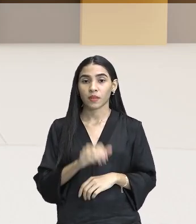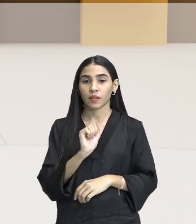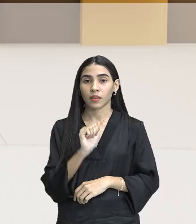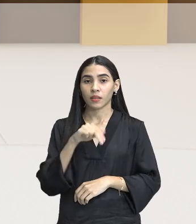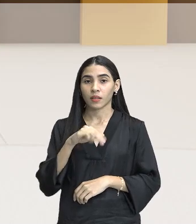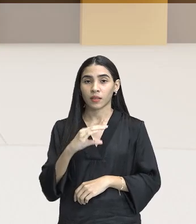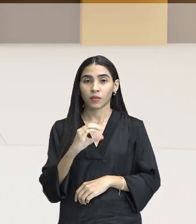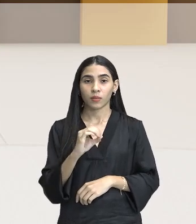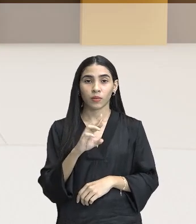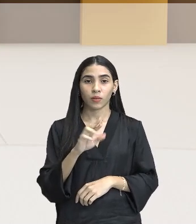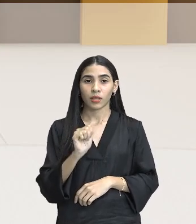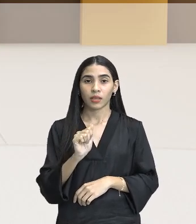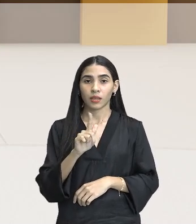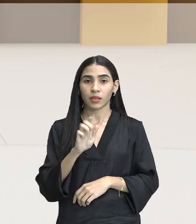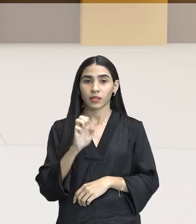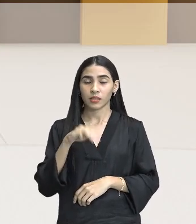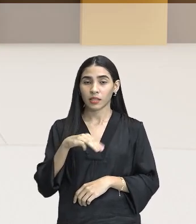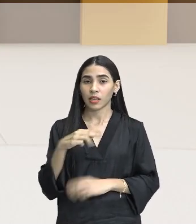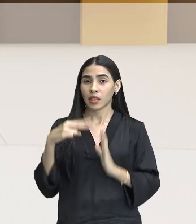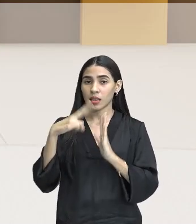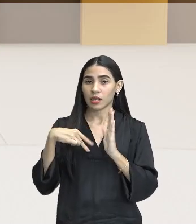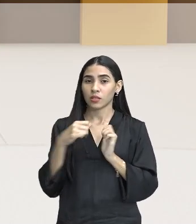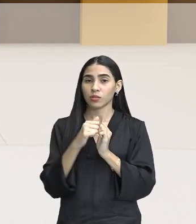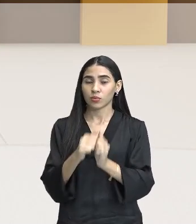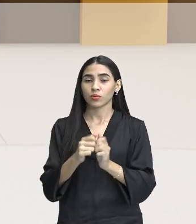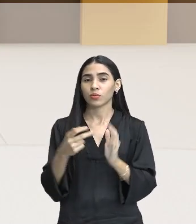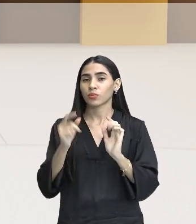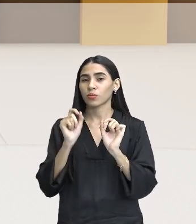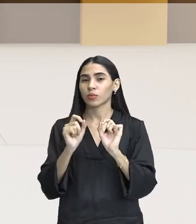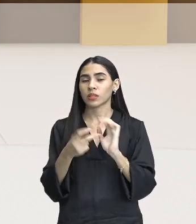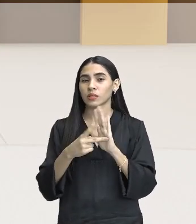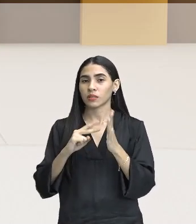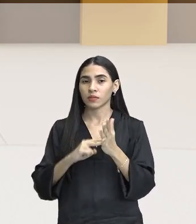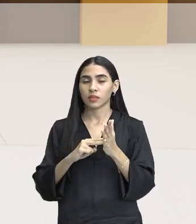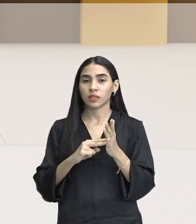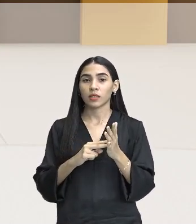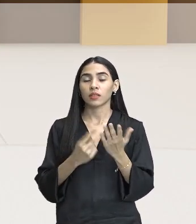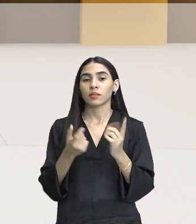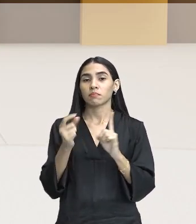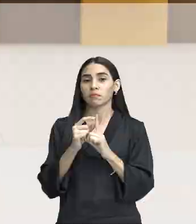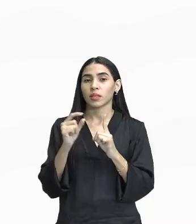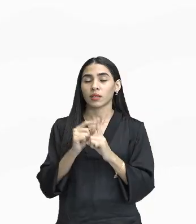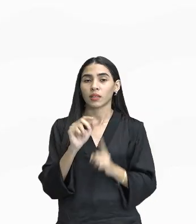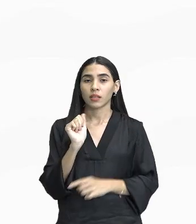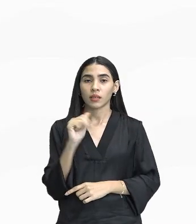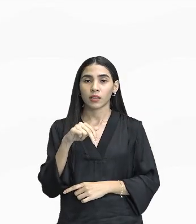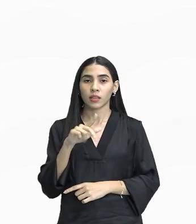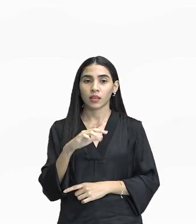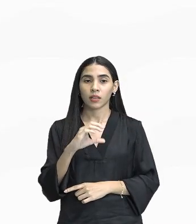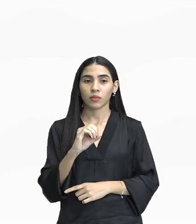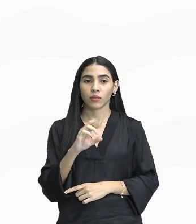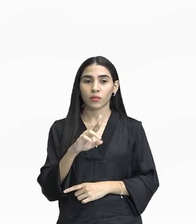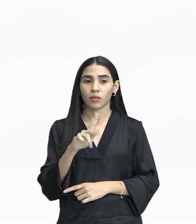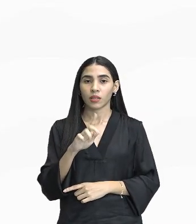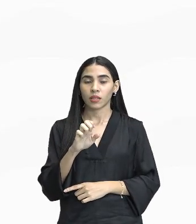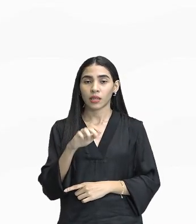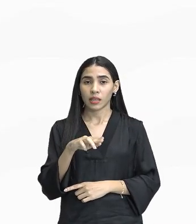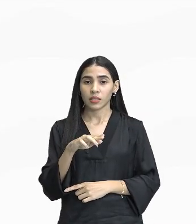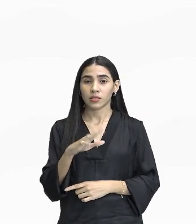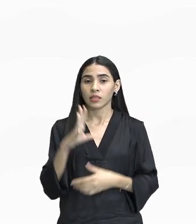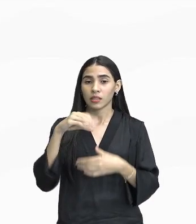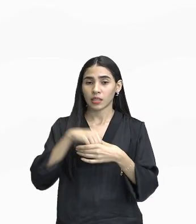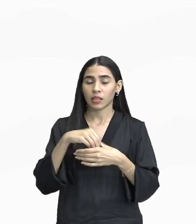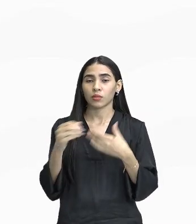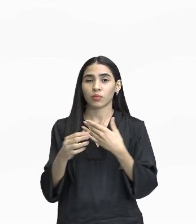ancoragem. Vamos ler juntos aqui o que significa esse termo ancoragem dentro